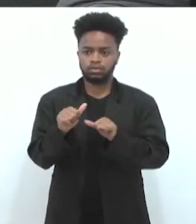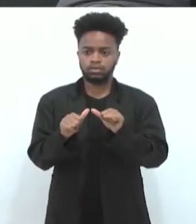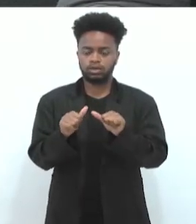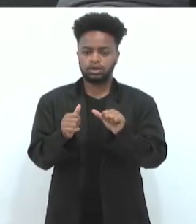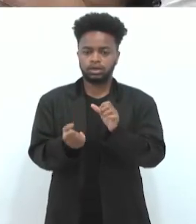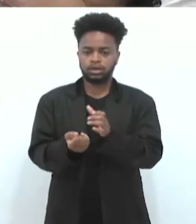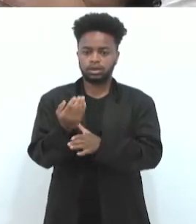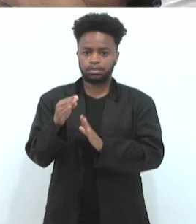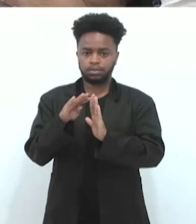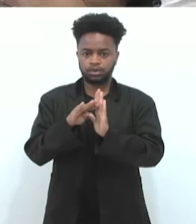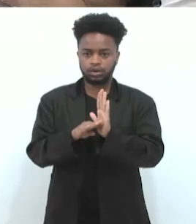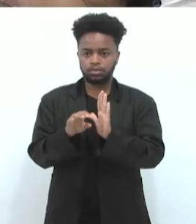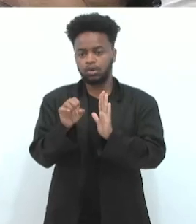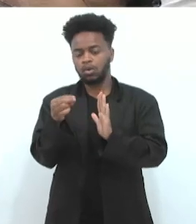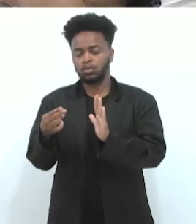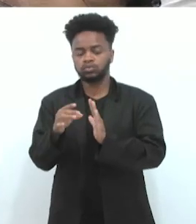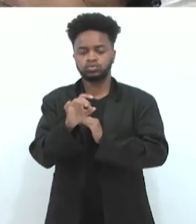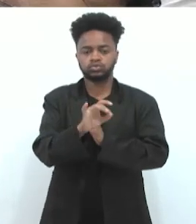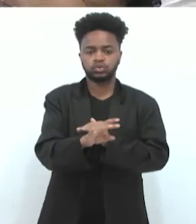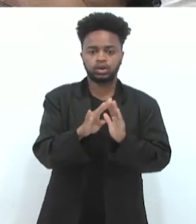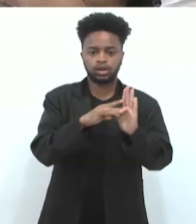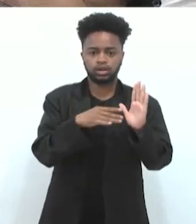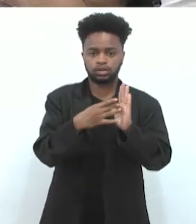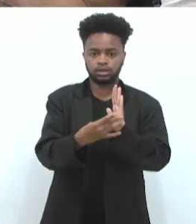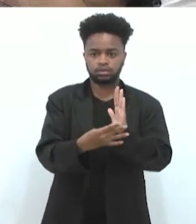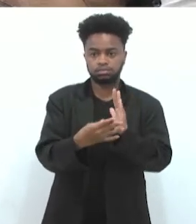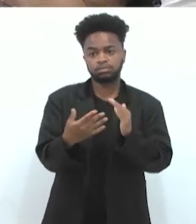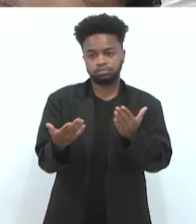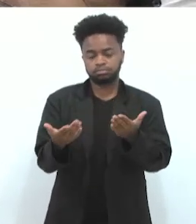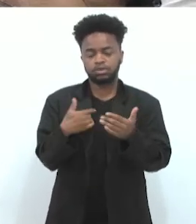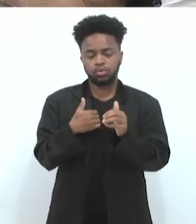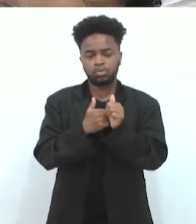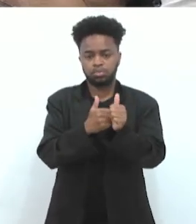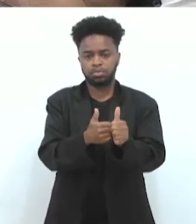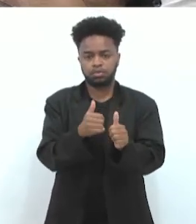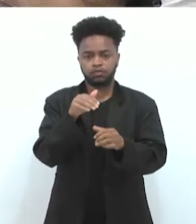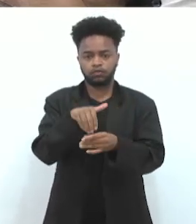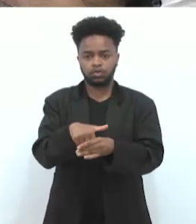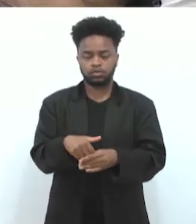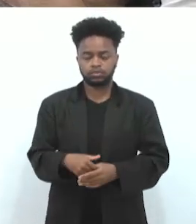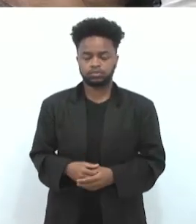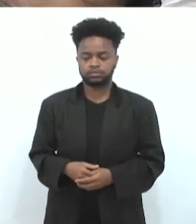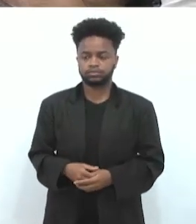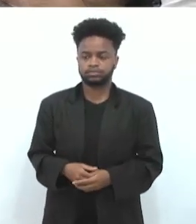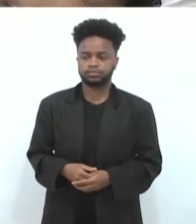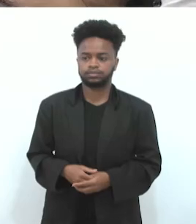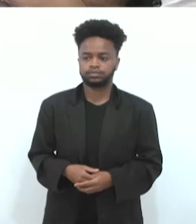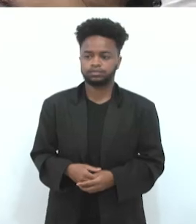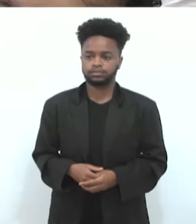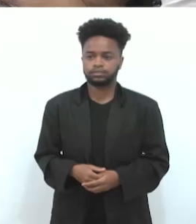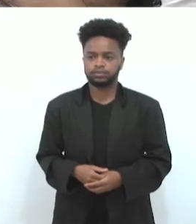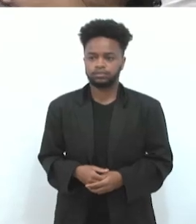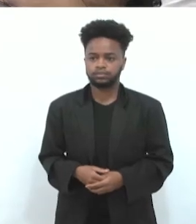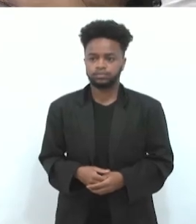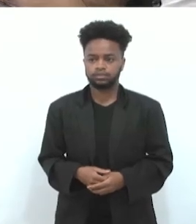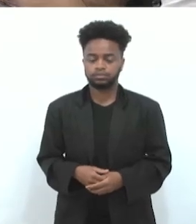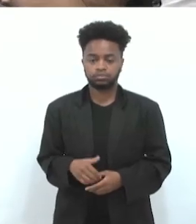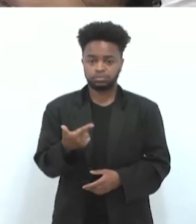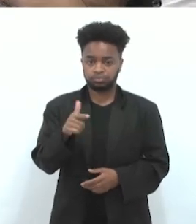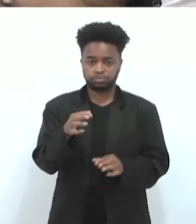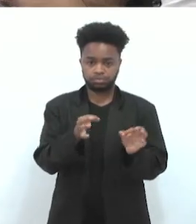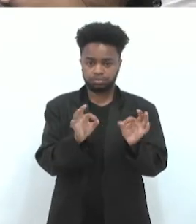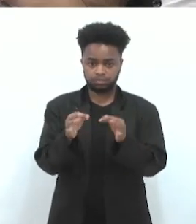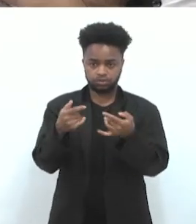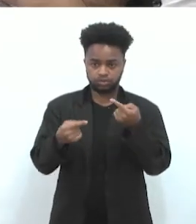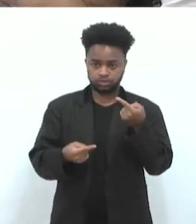ou Isso, só isso. calendário? Só o programa. Ah, então eu estou acompanhando o voto. É, só Estou o programa. acompanhando o voto. Então, não havendo quem queira